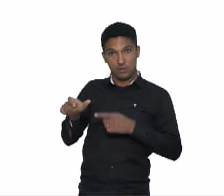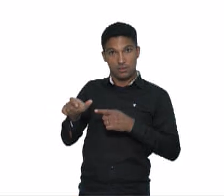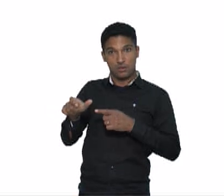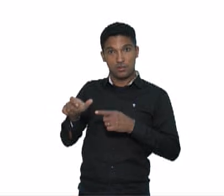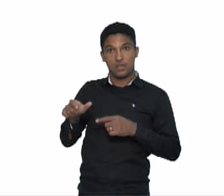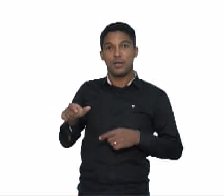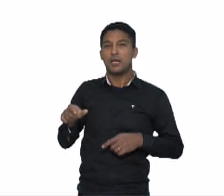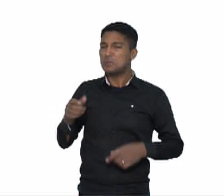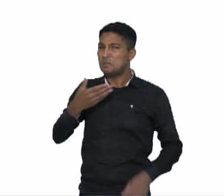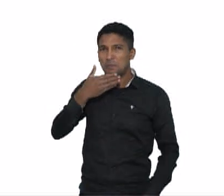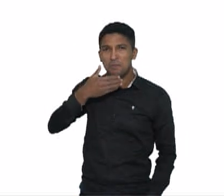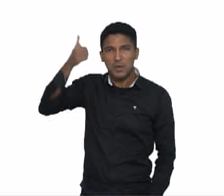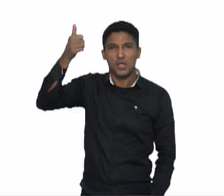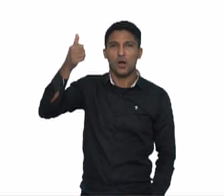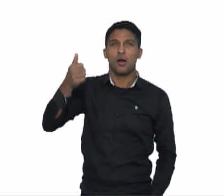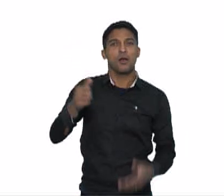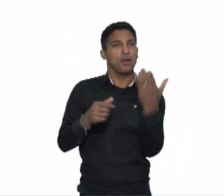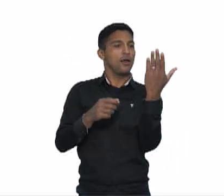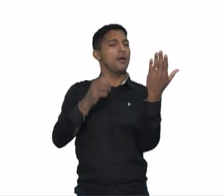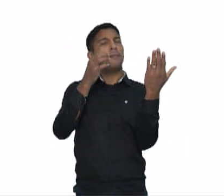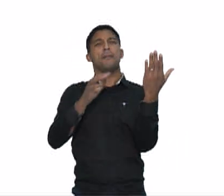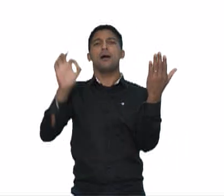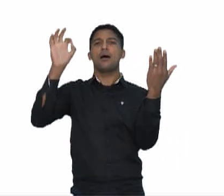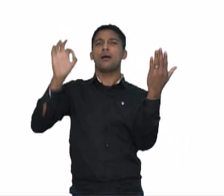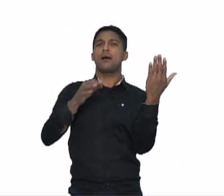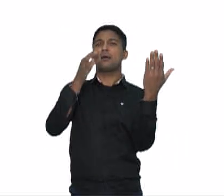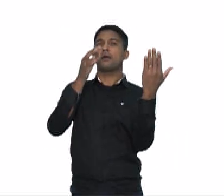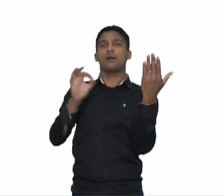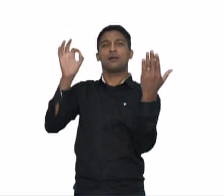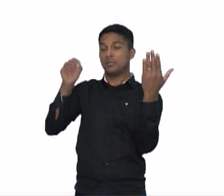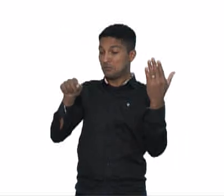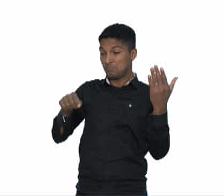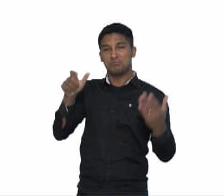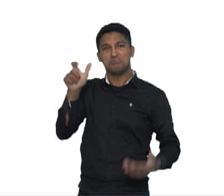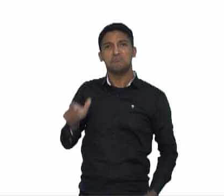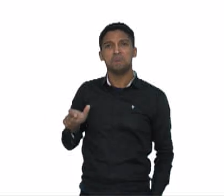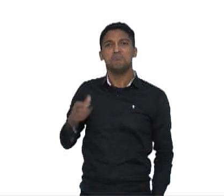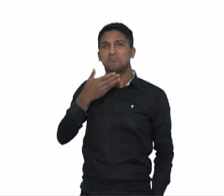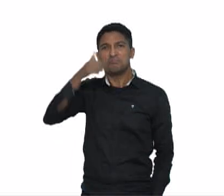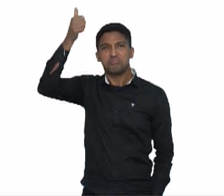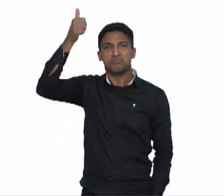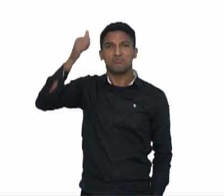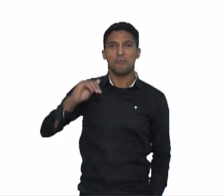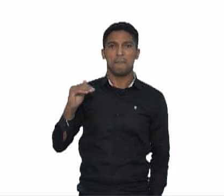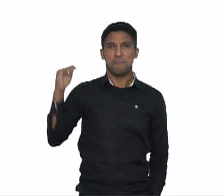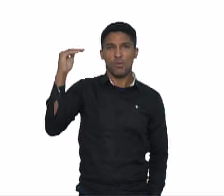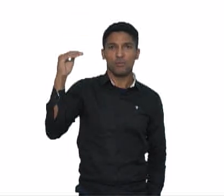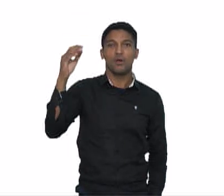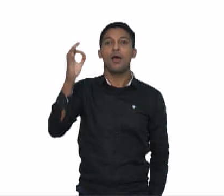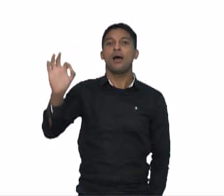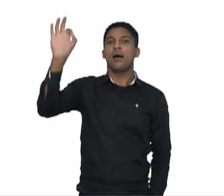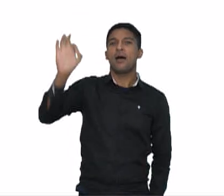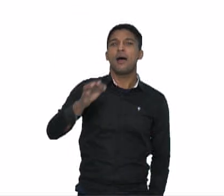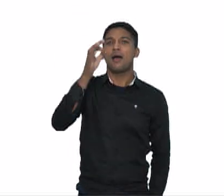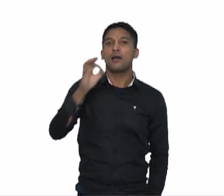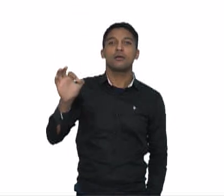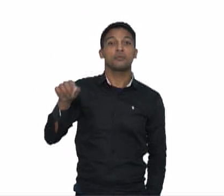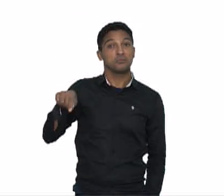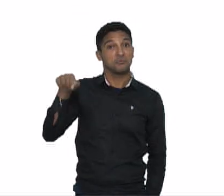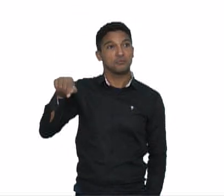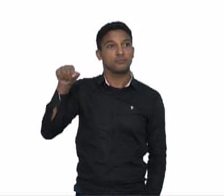principais preposições, as preposições essenciais. São elas: a,